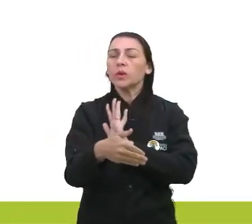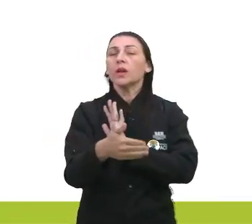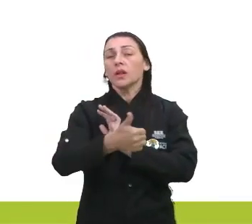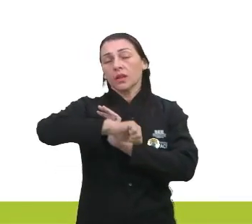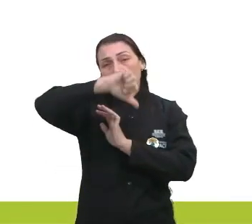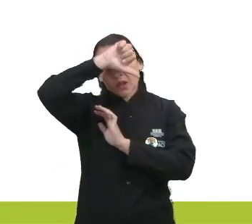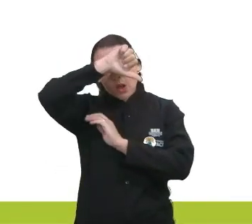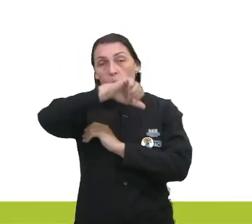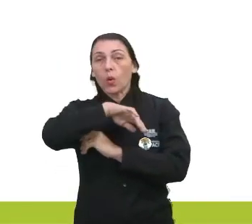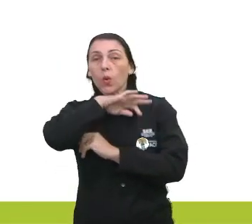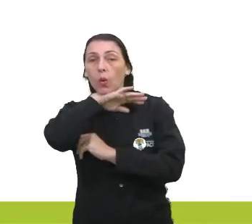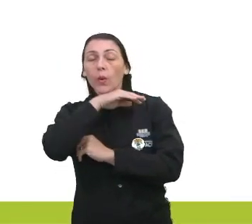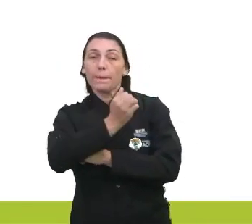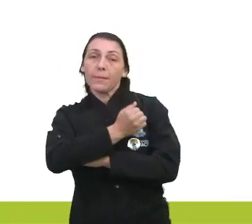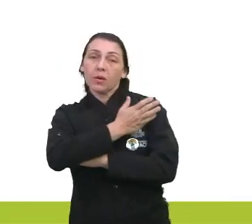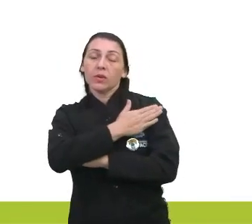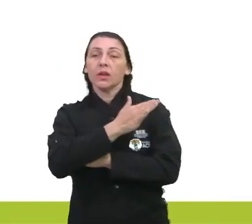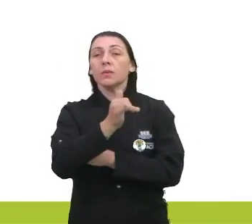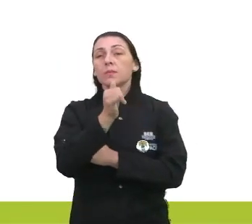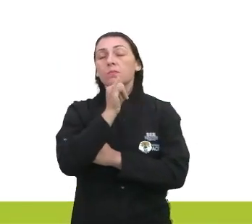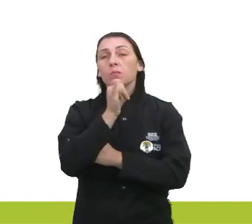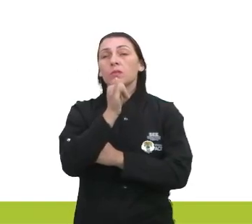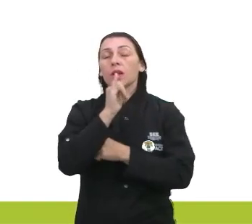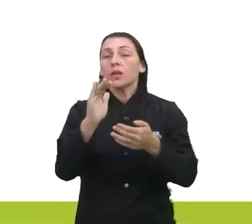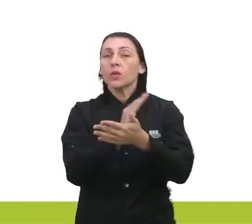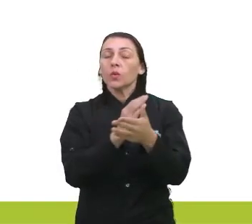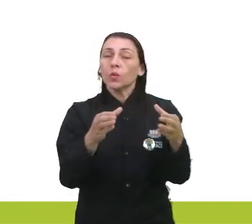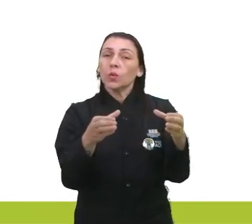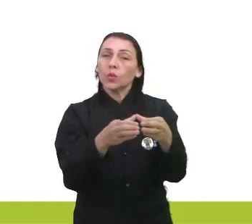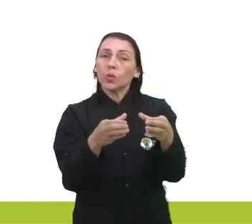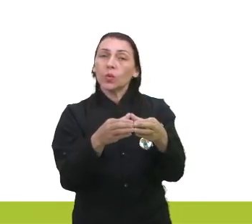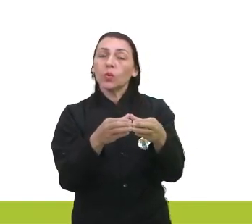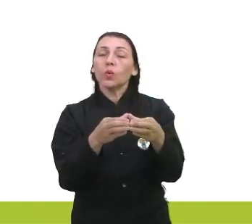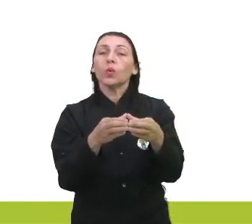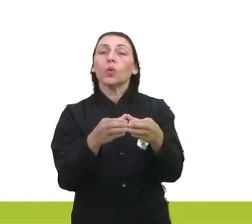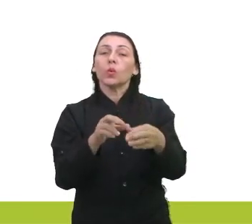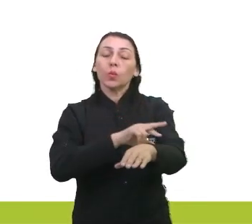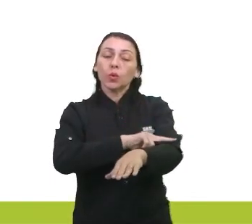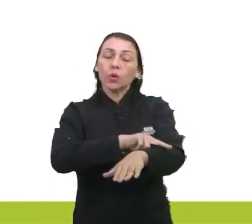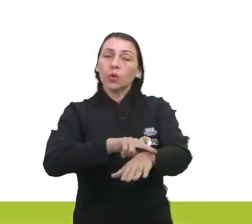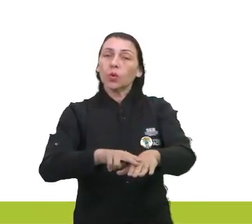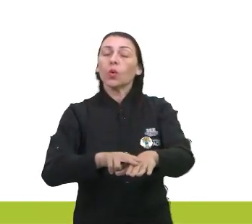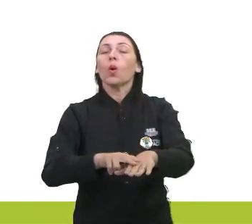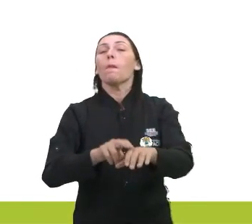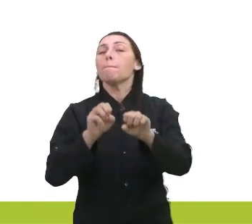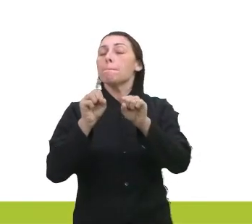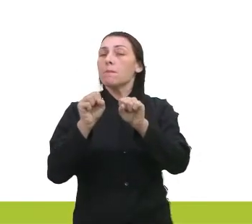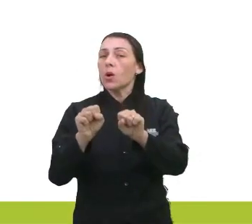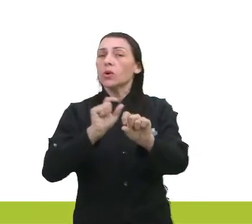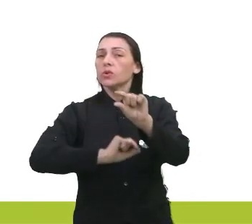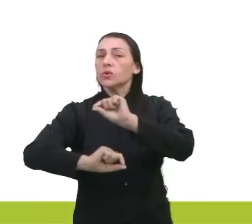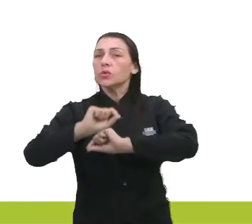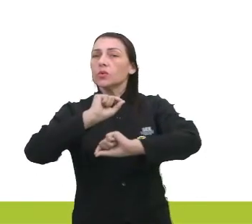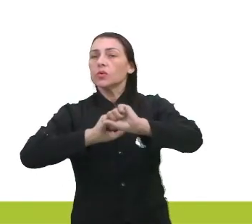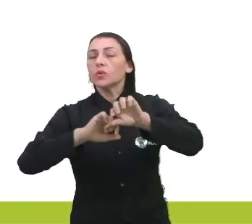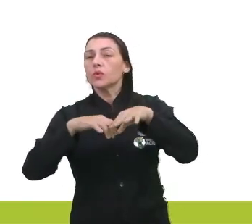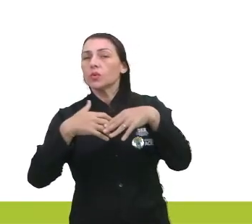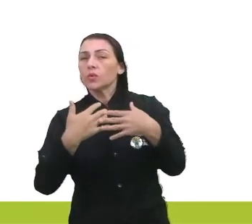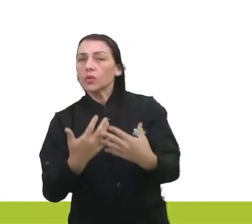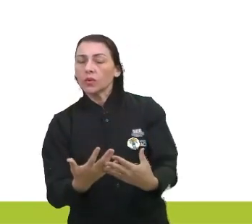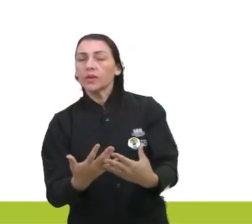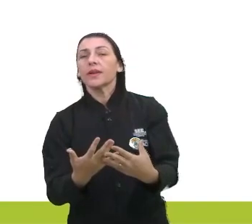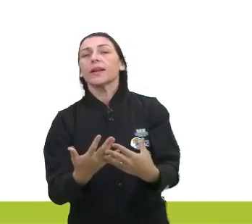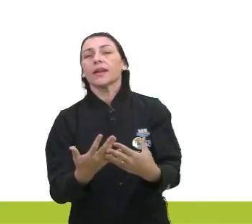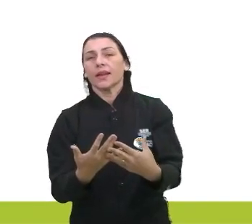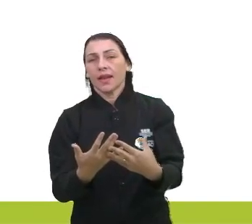estereótipos negativos e preconceitos. Por exemplo, certos grupos raciais ou étnicos podem ser consistentemente